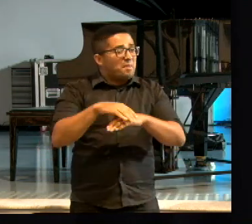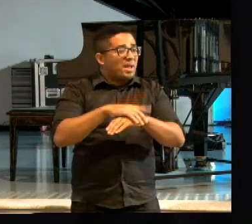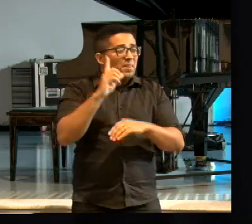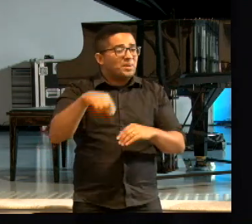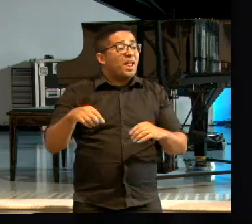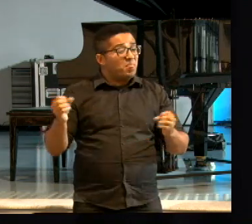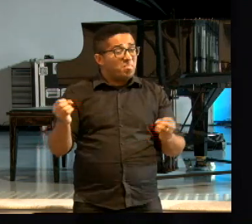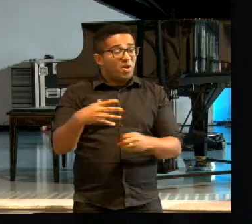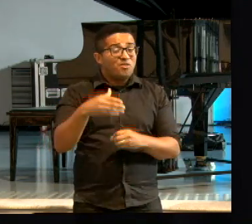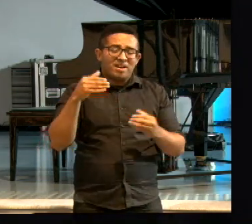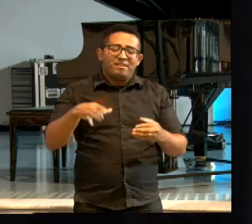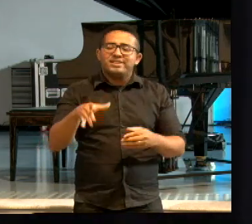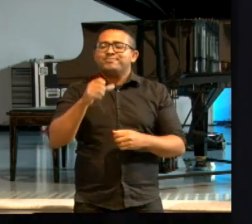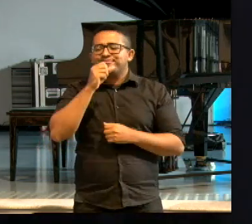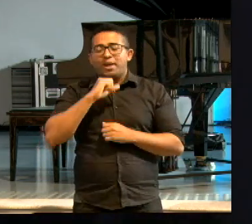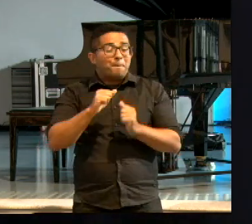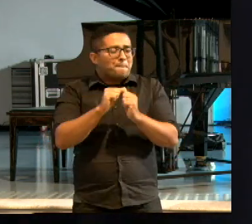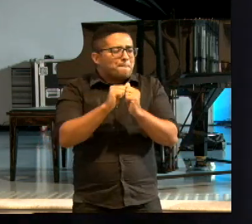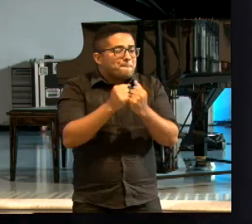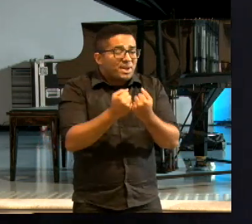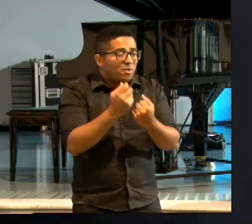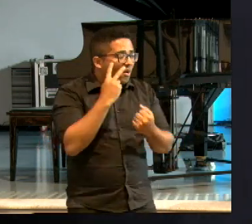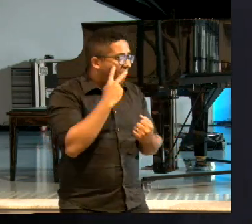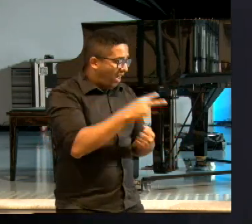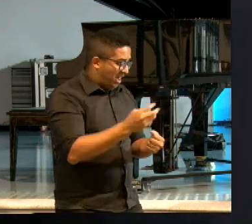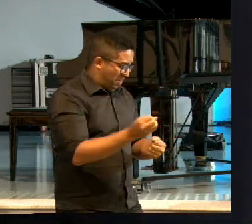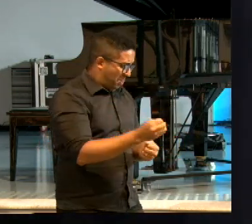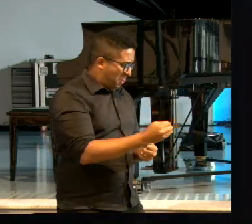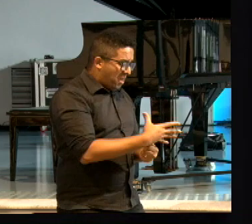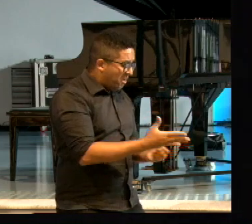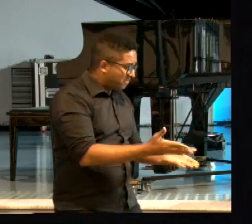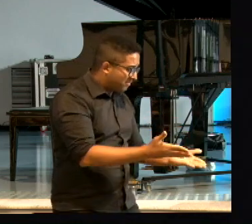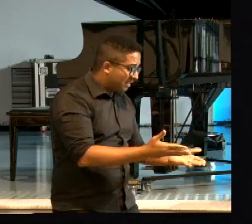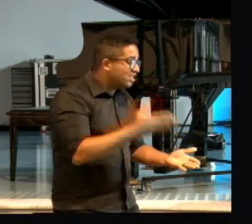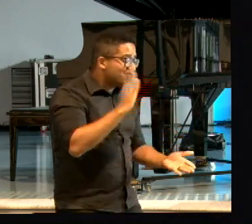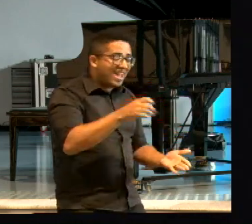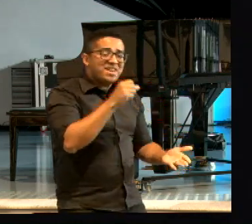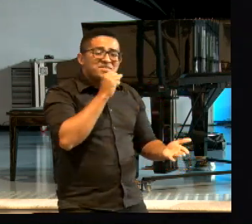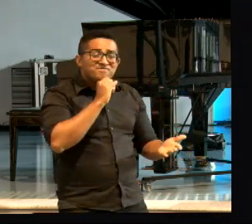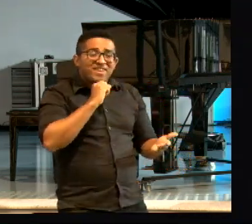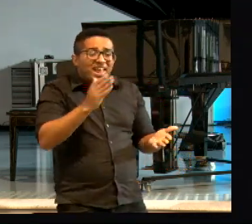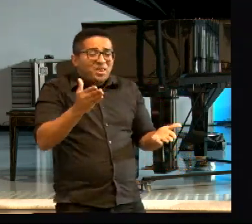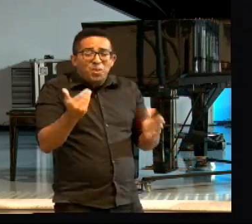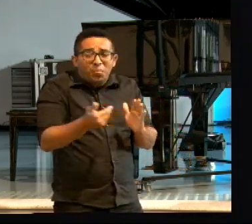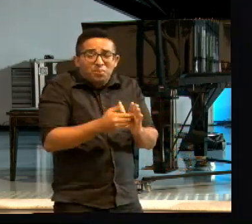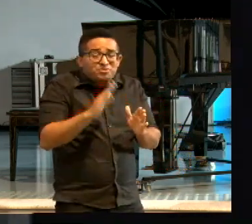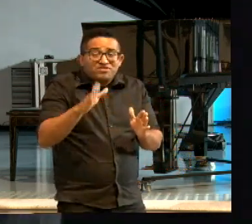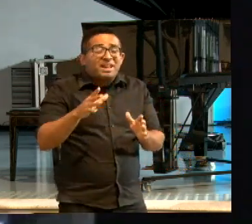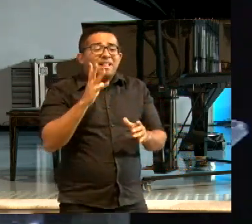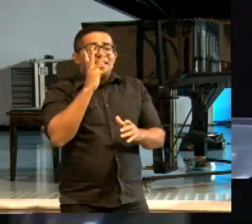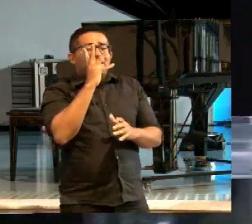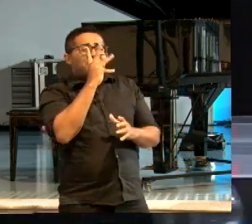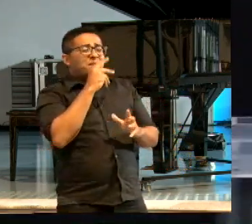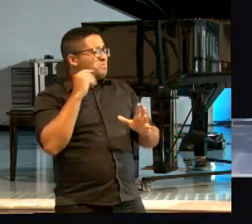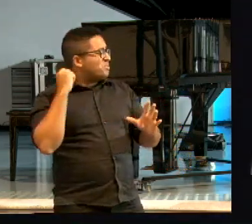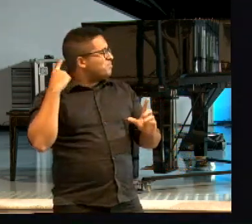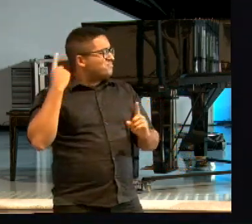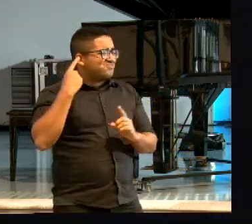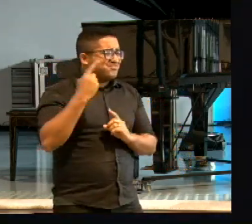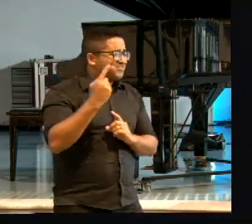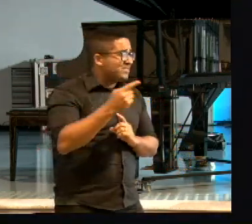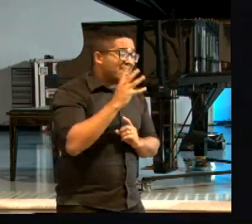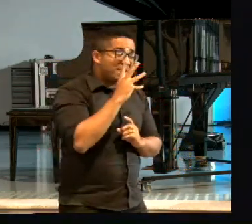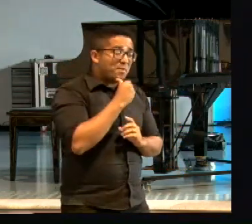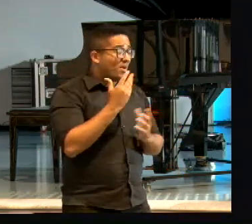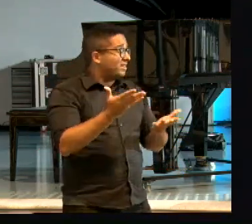estado que está. O pão que nós saímos para nos alimentar no caminho era novo e olha como está embolorado. Não, eles não estavam